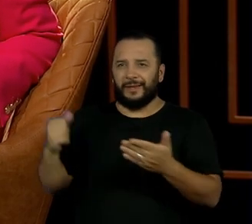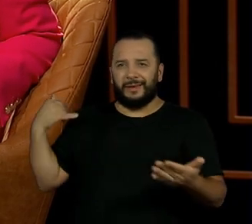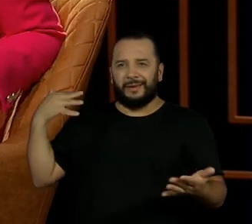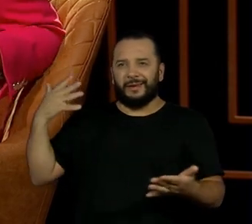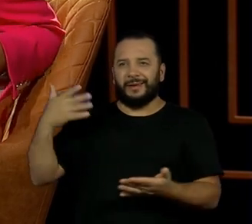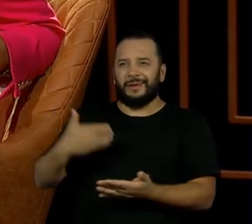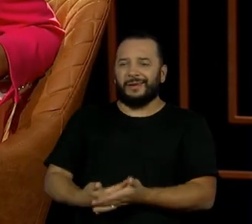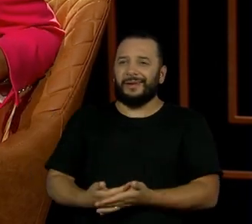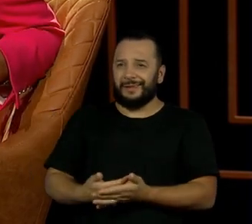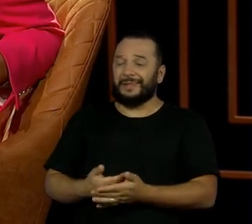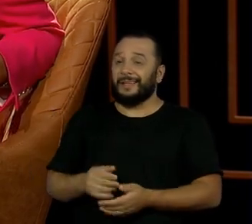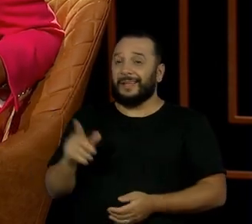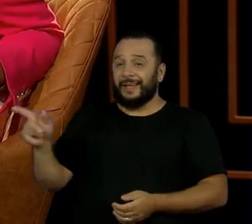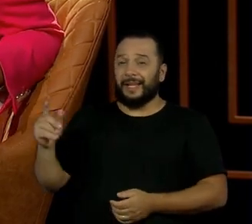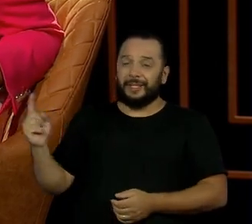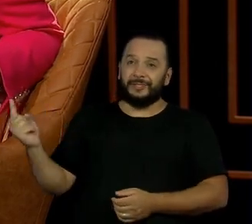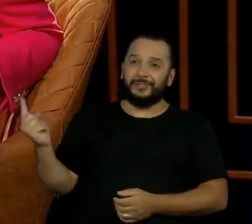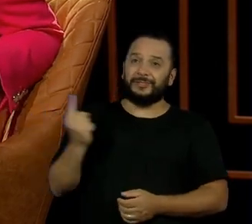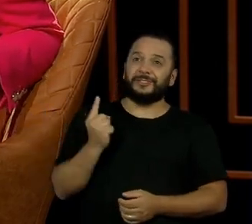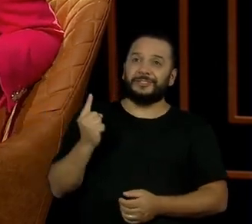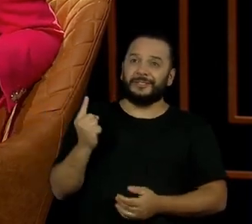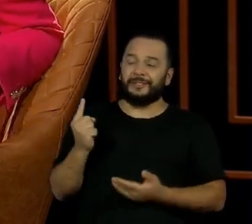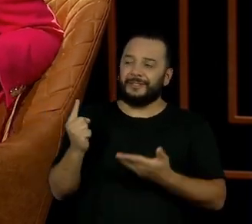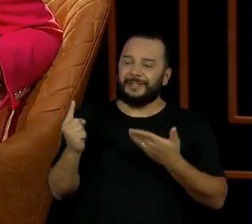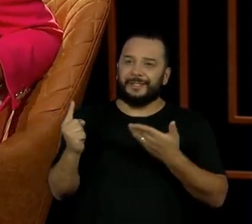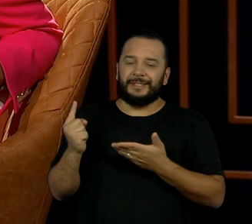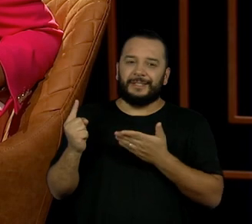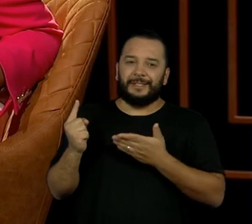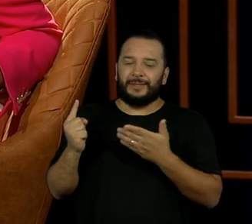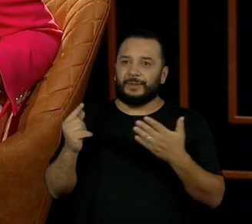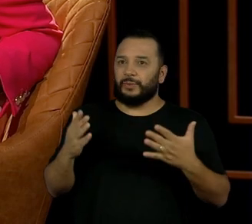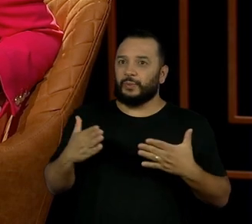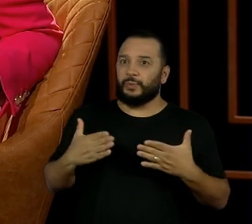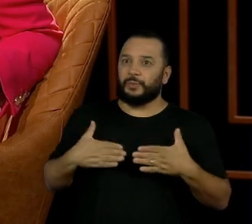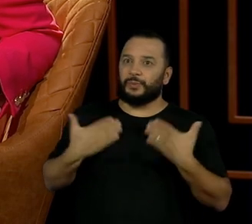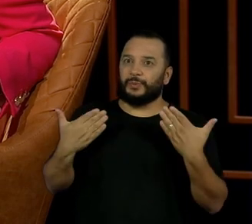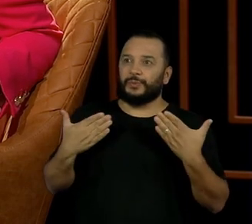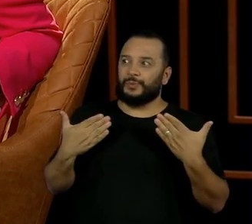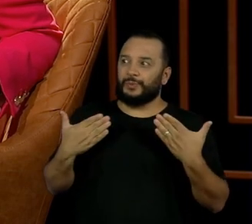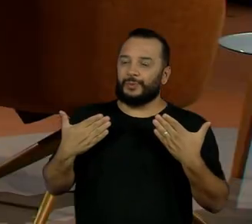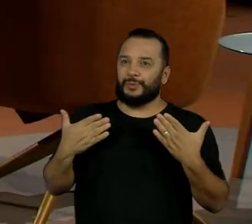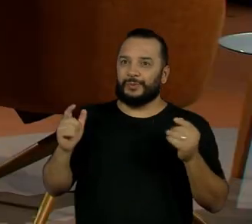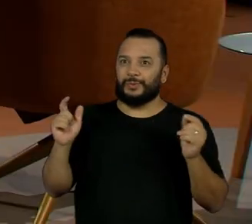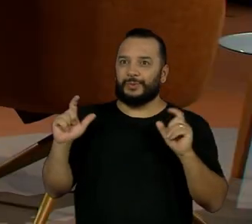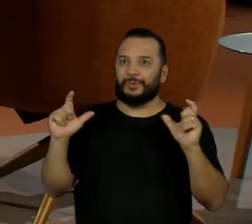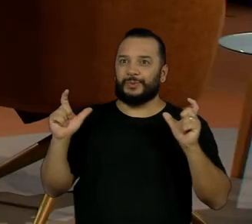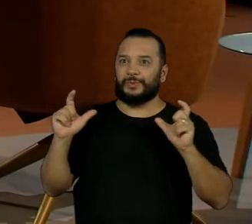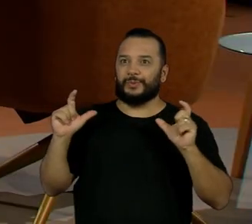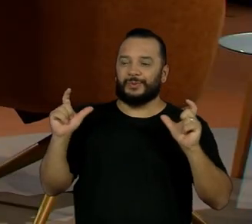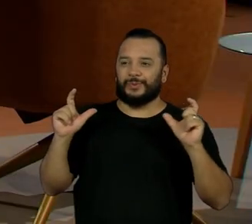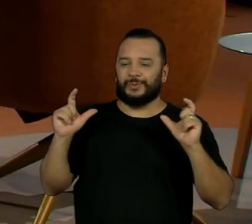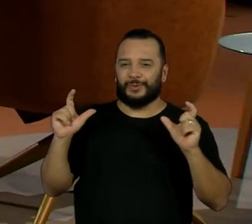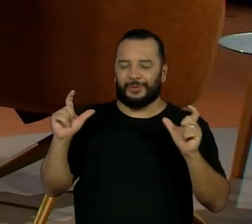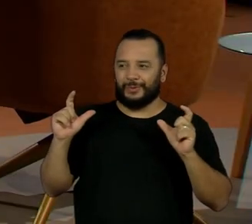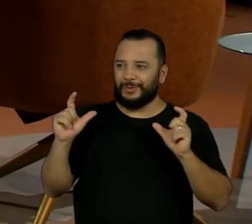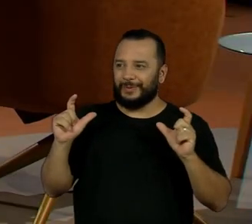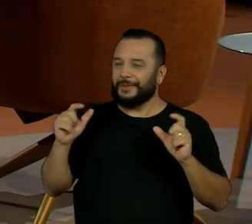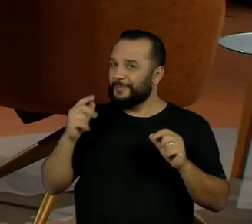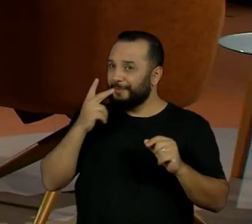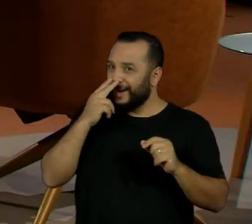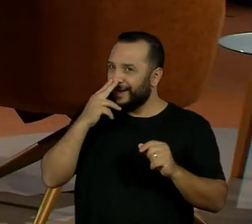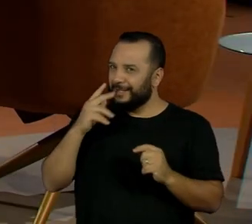ele me causa essa esse susto né Essa essa